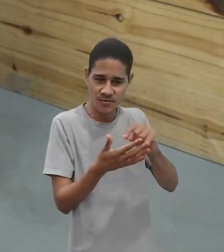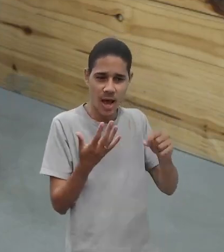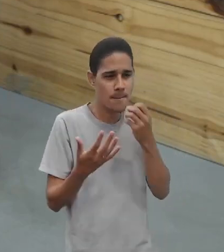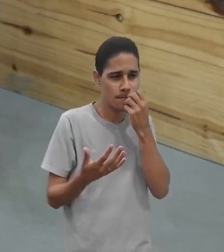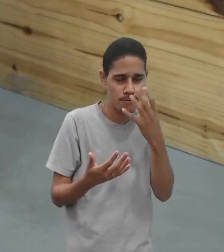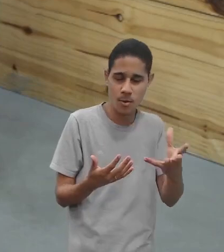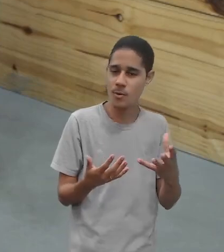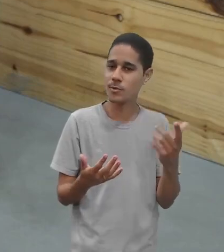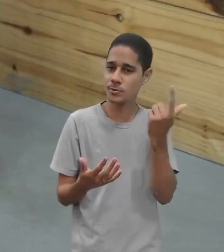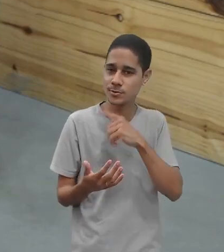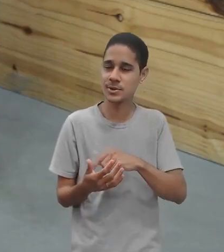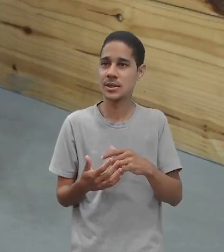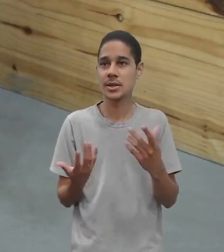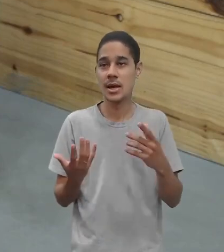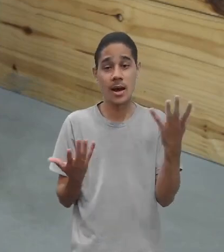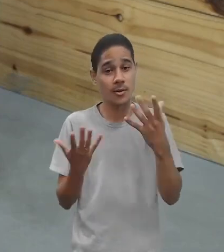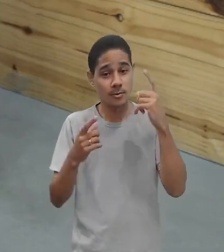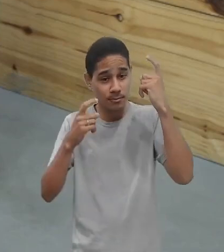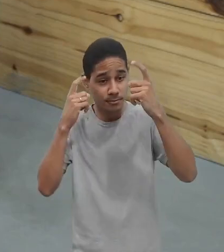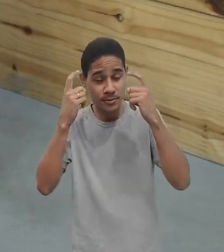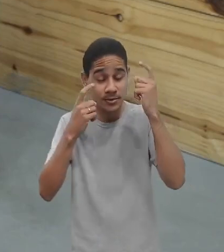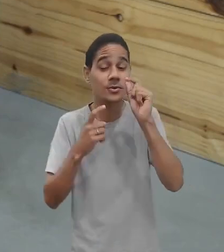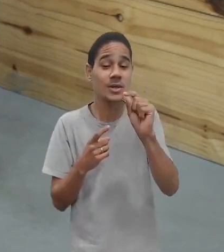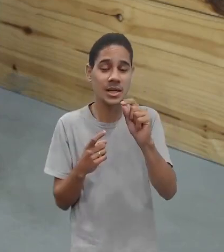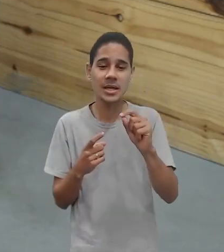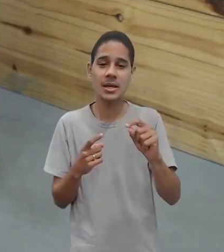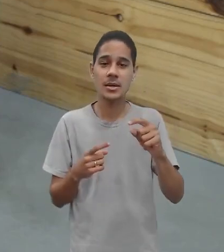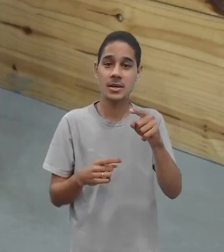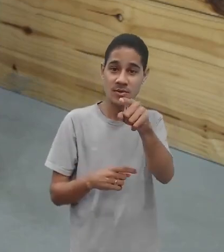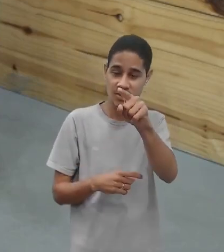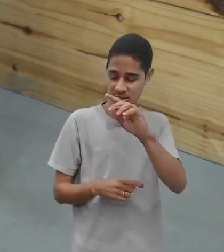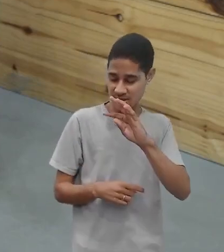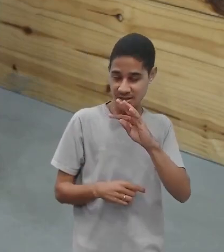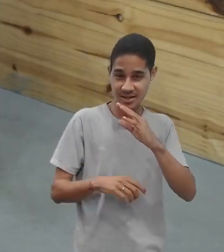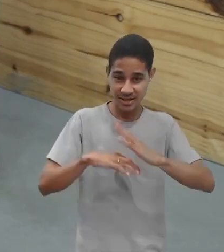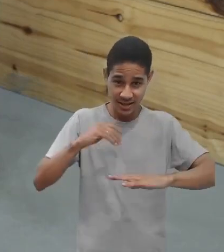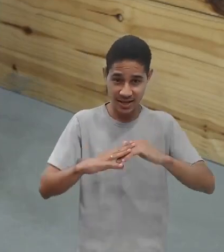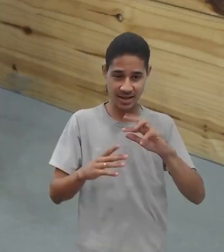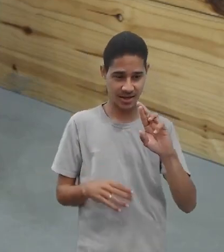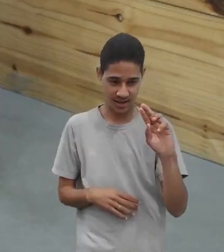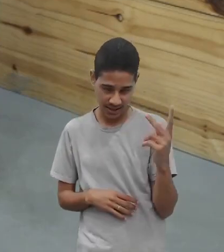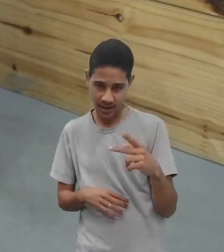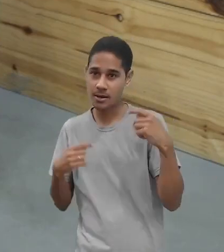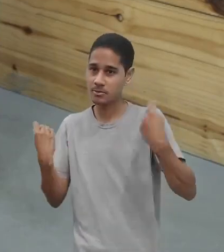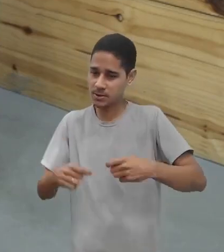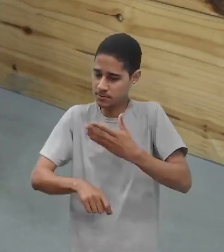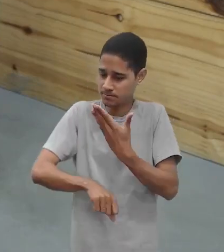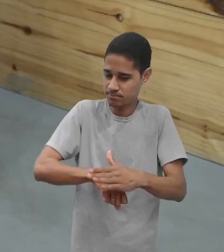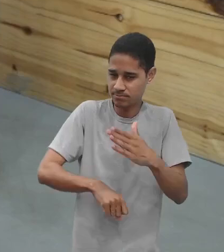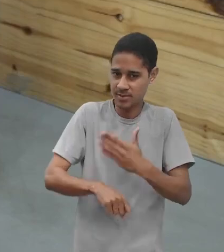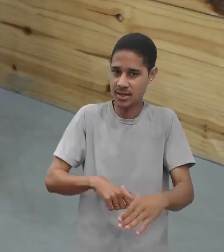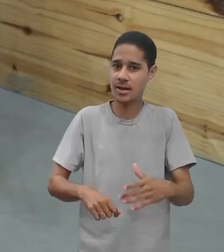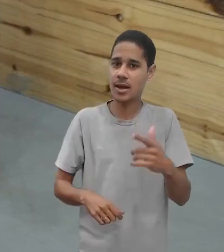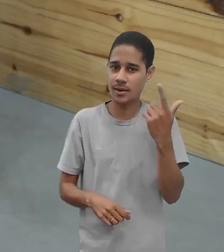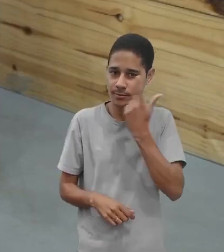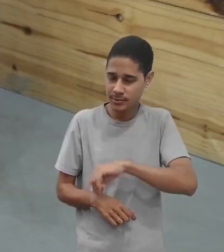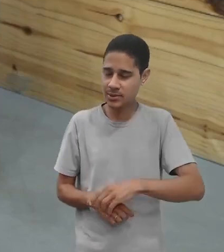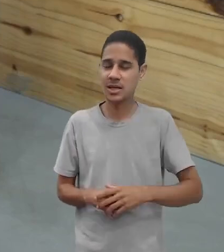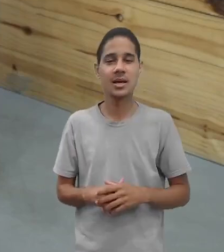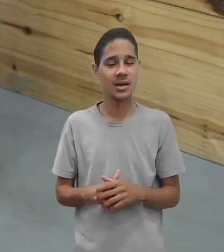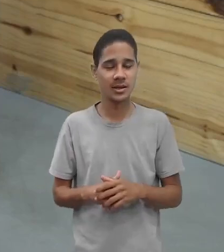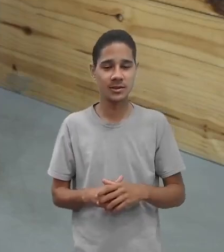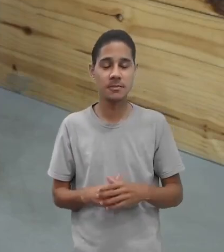que é o quê? O profissional de RH tem que se preparar e se qualificar, não é? E é o que a gente está fazendo aqui, não é?